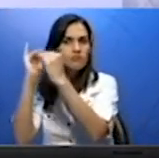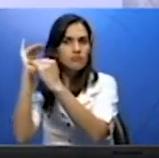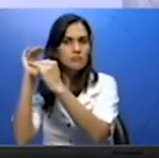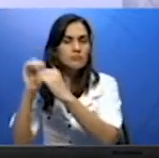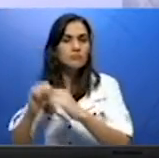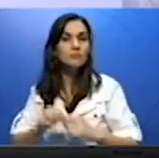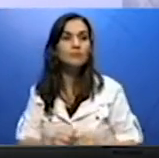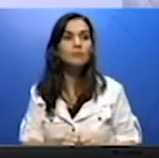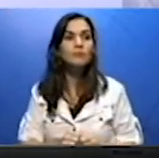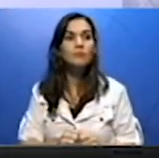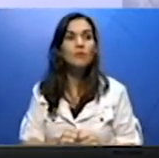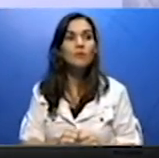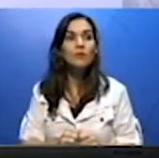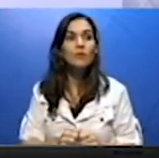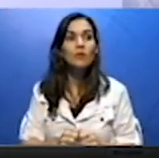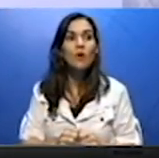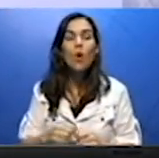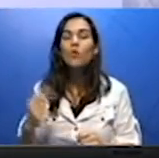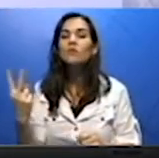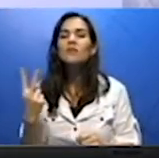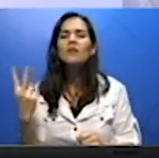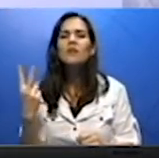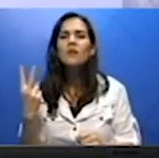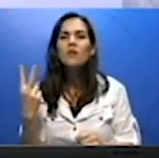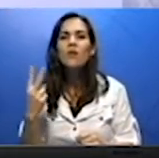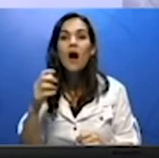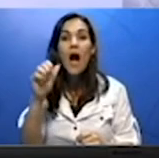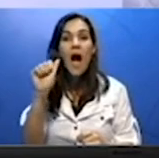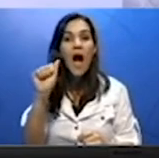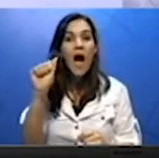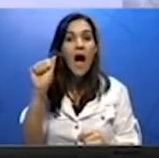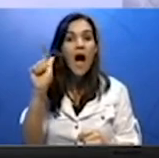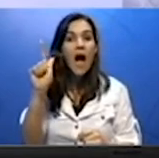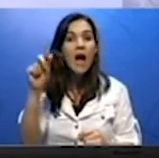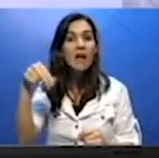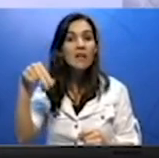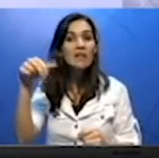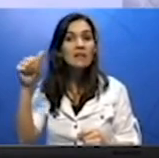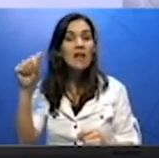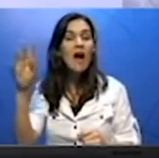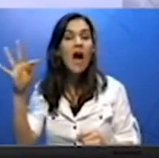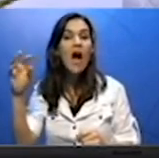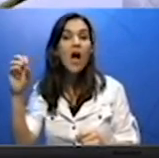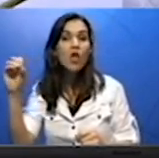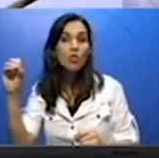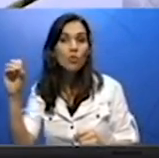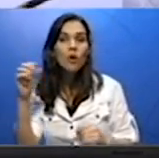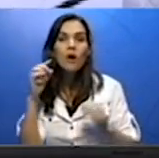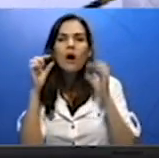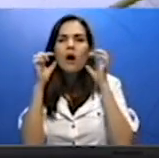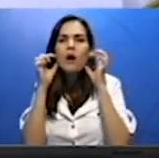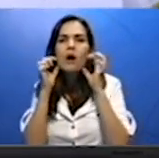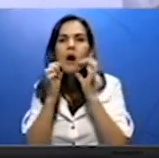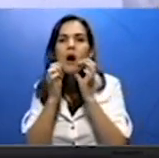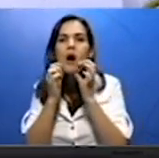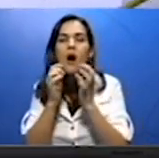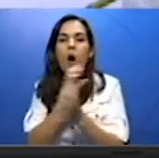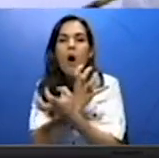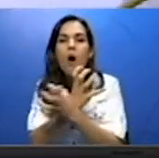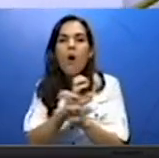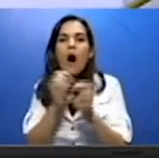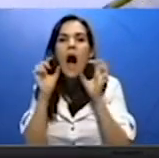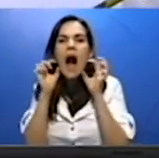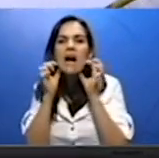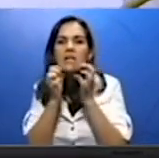o segundo grupo de animais que se desenvolveram são os agnatos onde ghinato significa mandíbula e o prefixo a